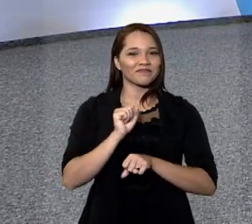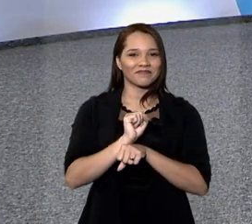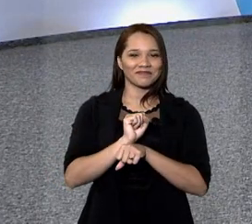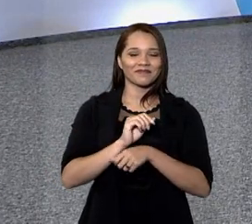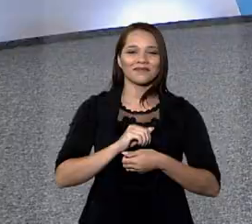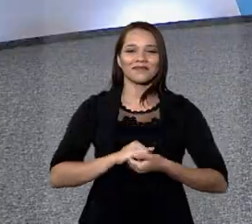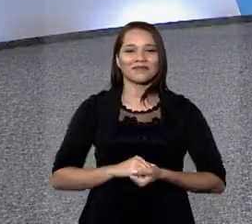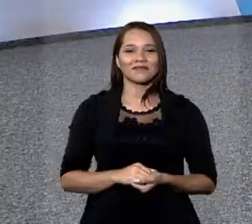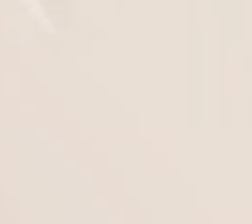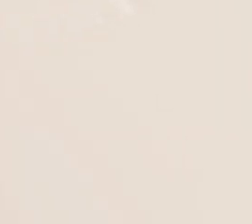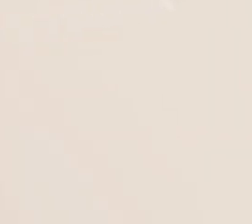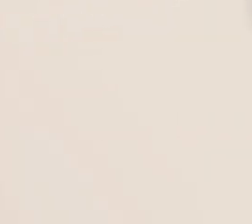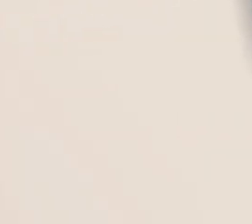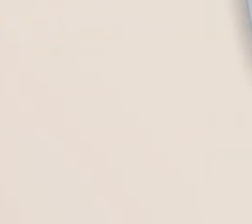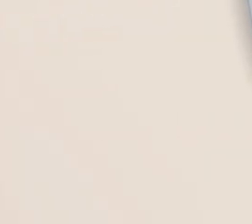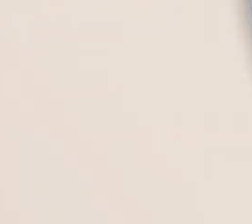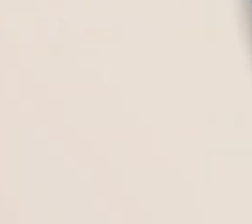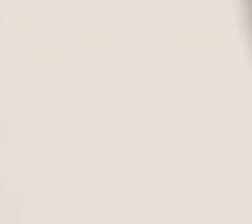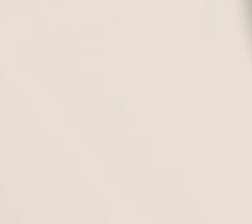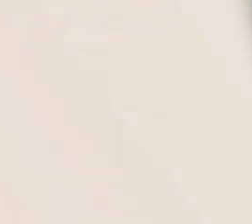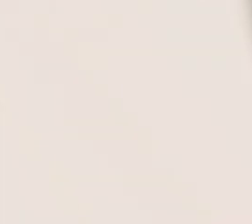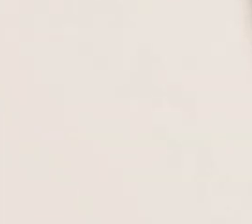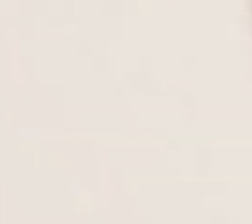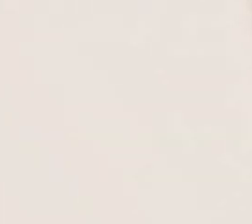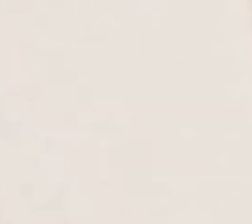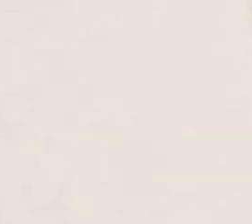papo cidadão não saiu daí já